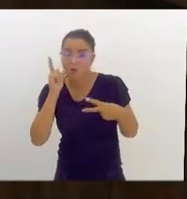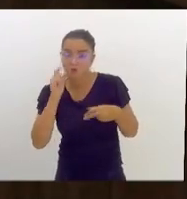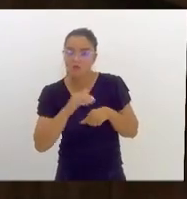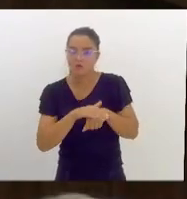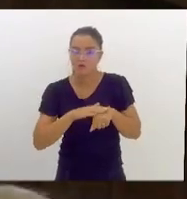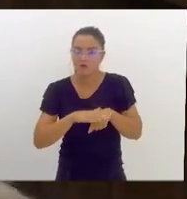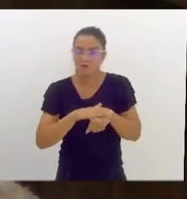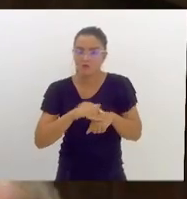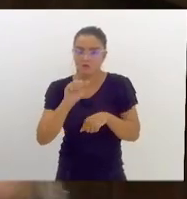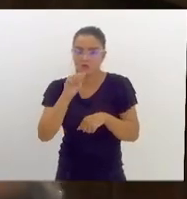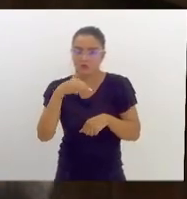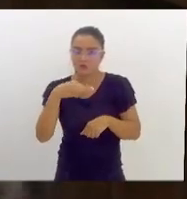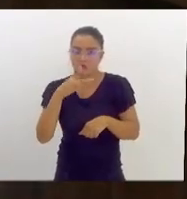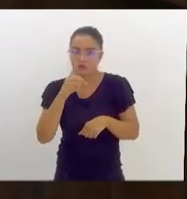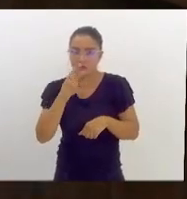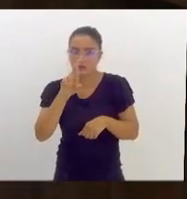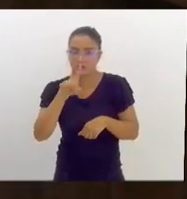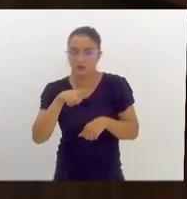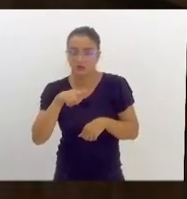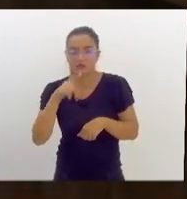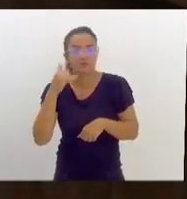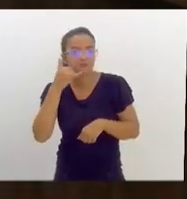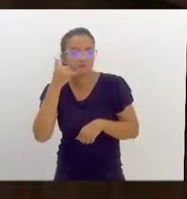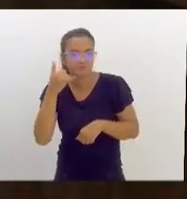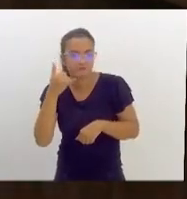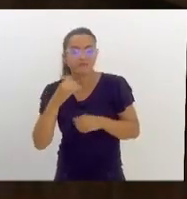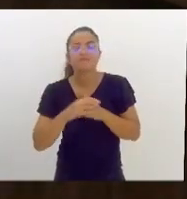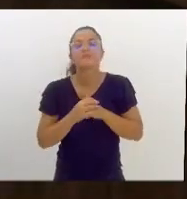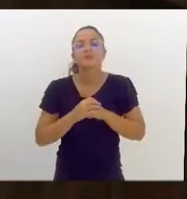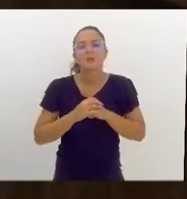André Correia, eu trouxe o voto pronto.